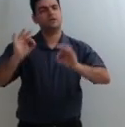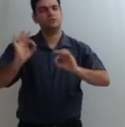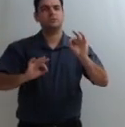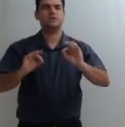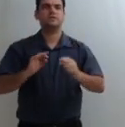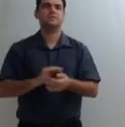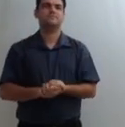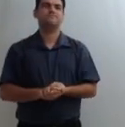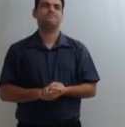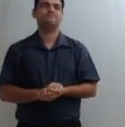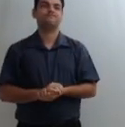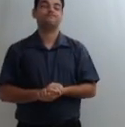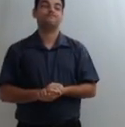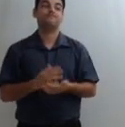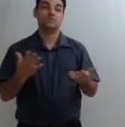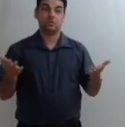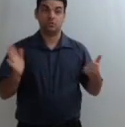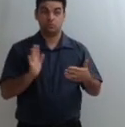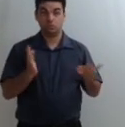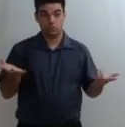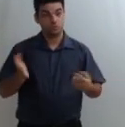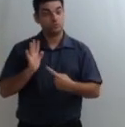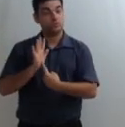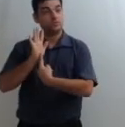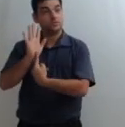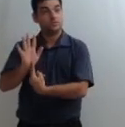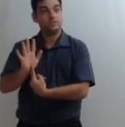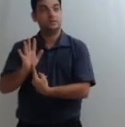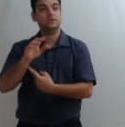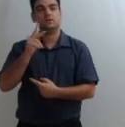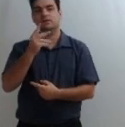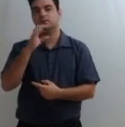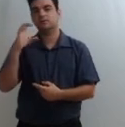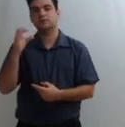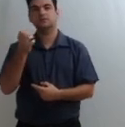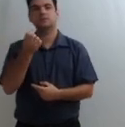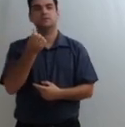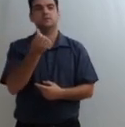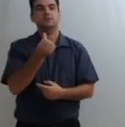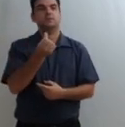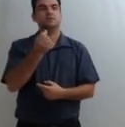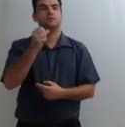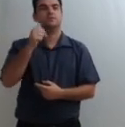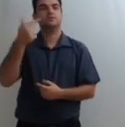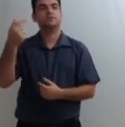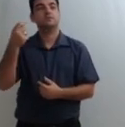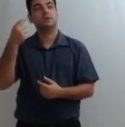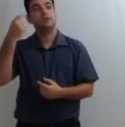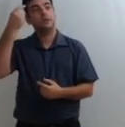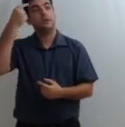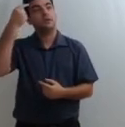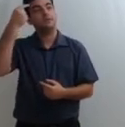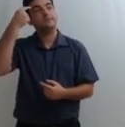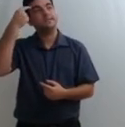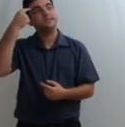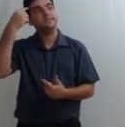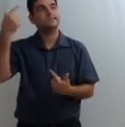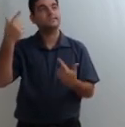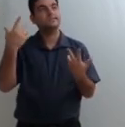Então, aqui eu trouxe, na verdade, os autos desse HC 602-425 para afetar para a sessão. Fica afetado,